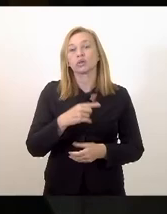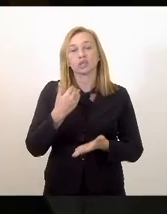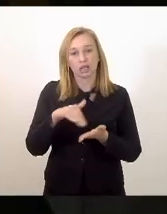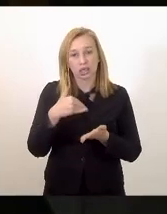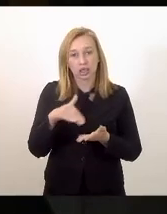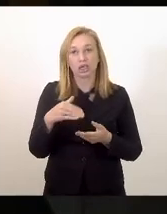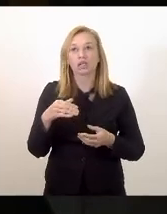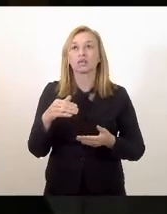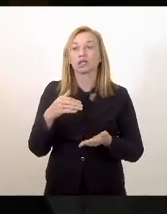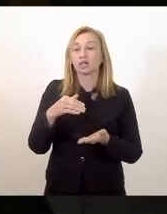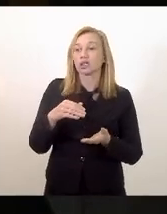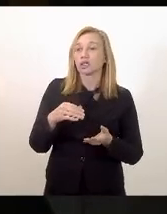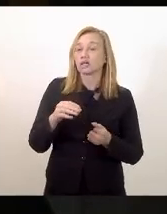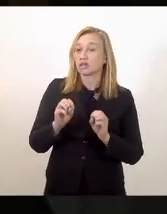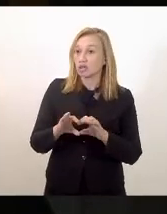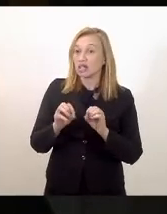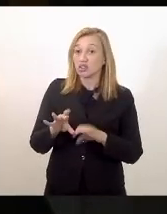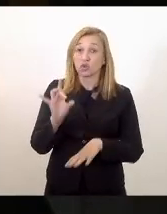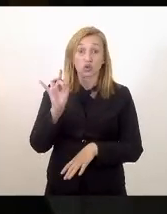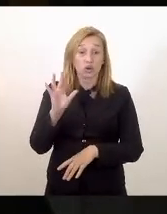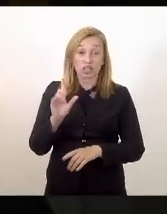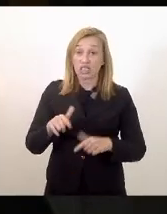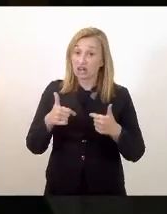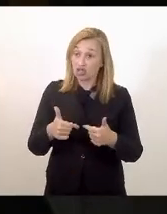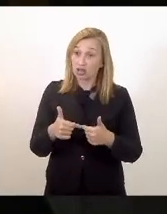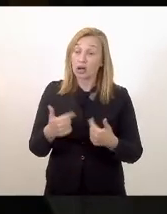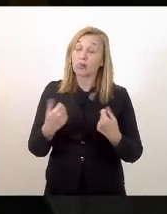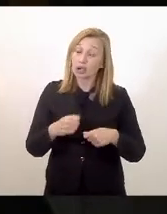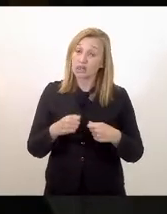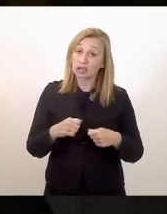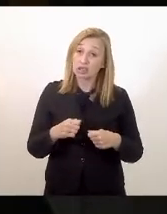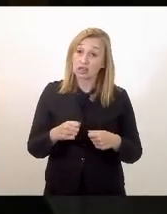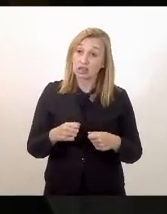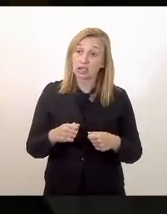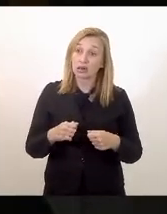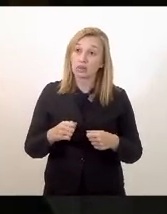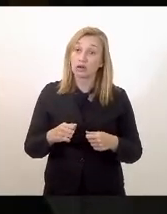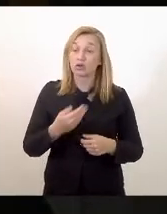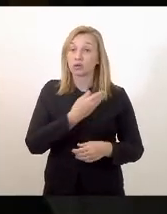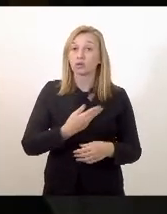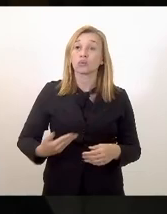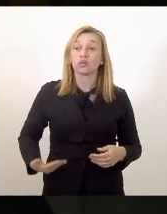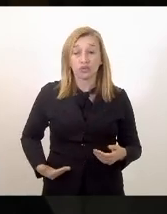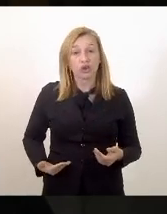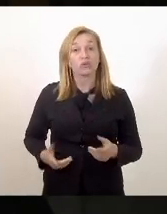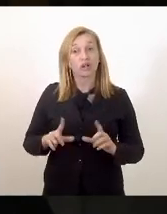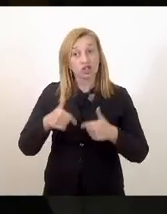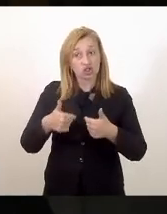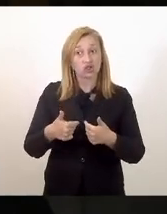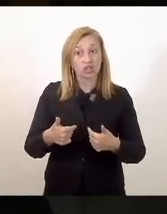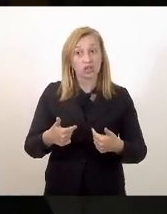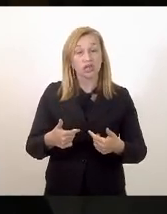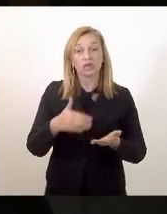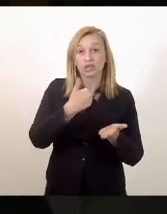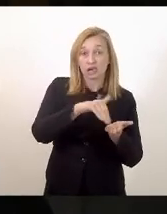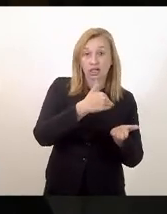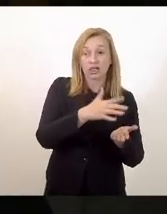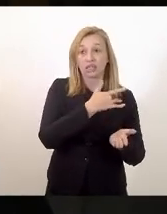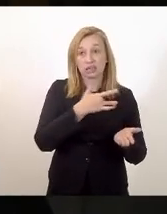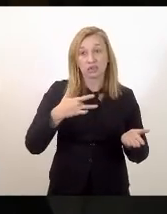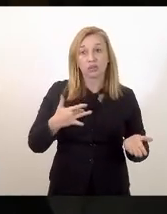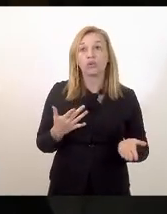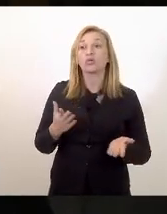Secretaria de Educação fazer sozinha. Isso depende de uma coordenação do governo, que envolva o secretário de saúde, que